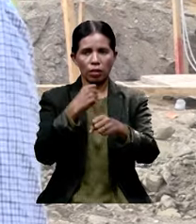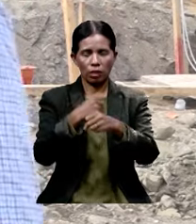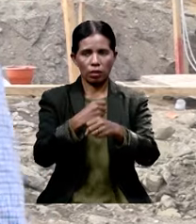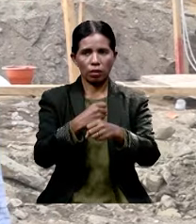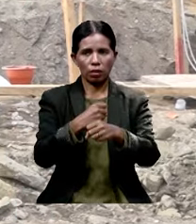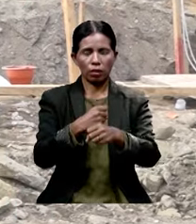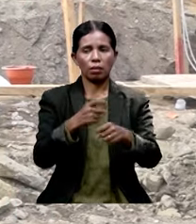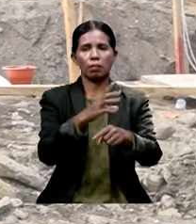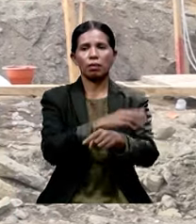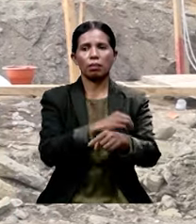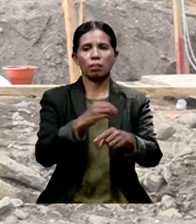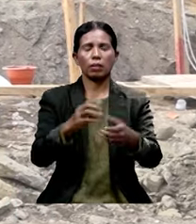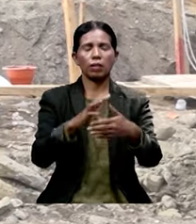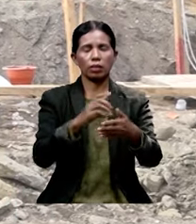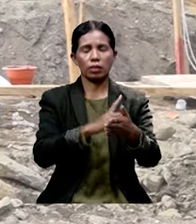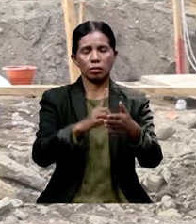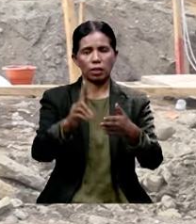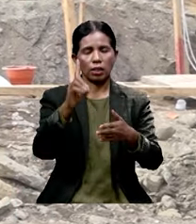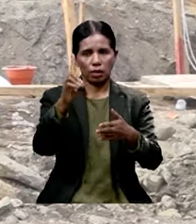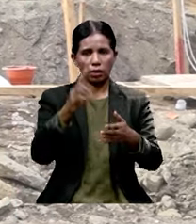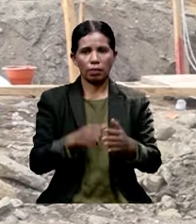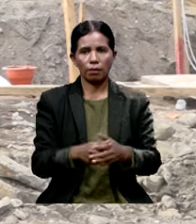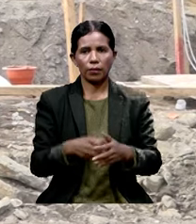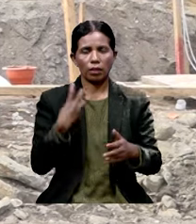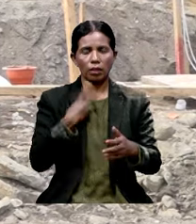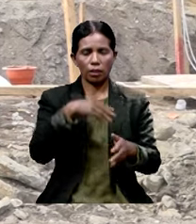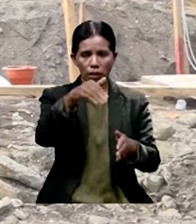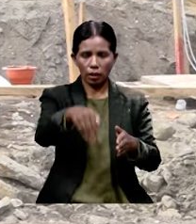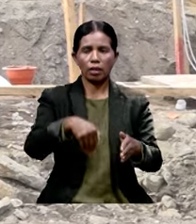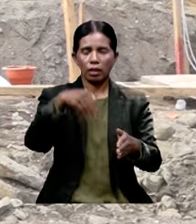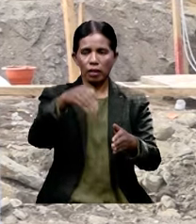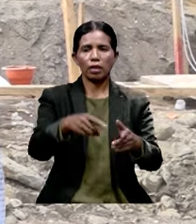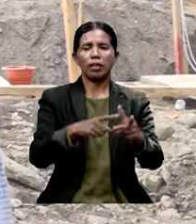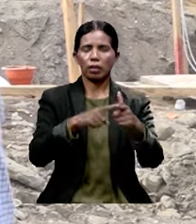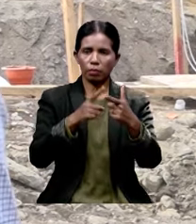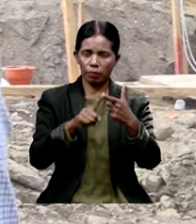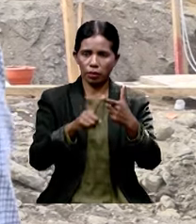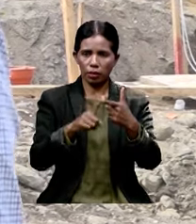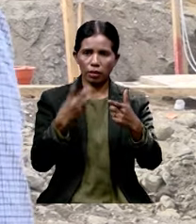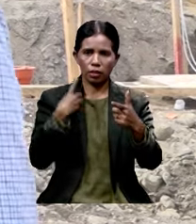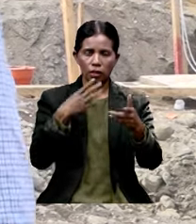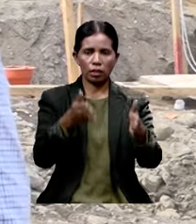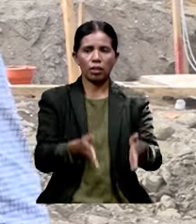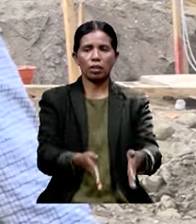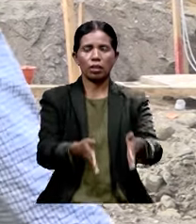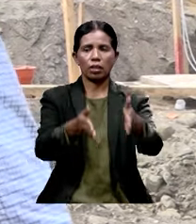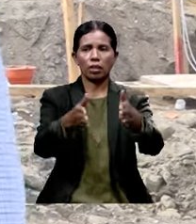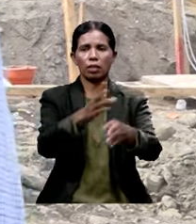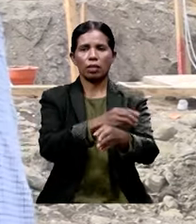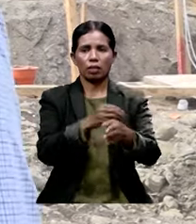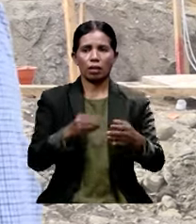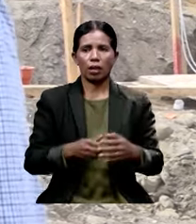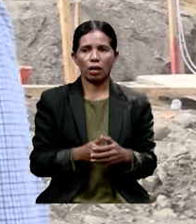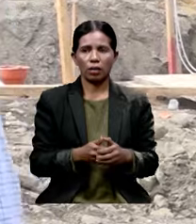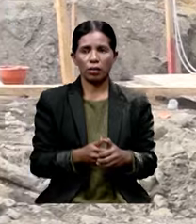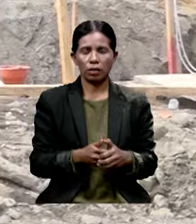ini baru 1 minggu. Itu mulai gali sampai sekarang pengecoran lantai kerja itu